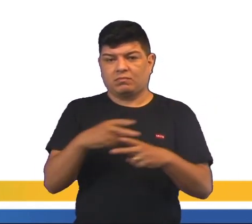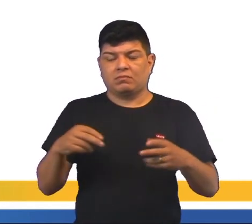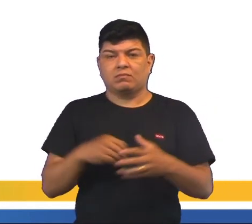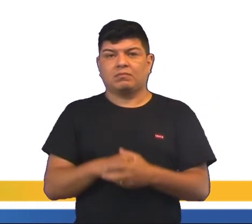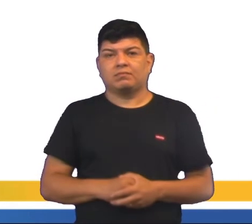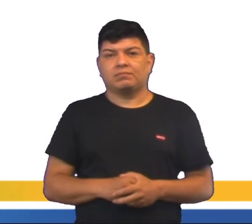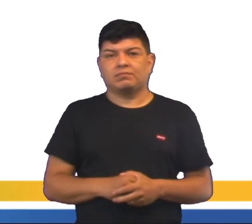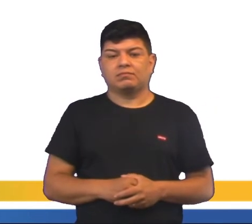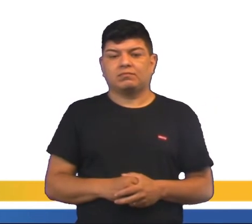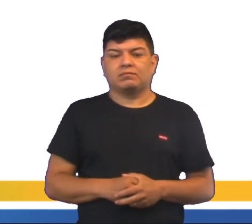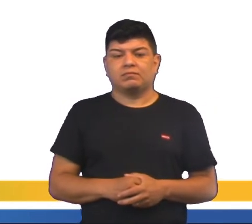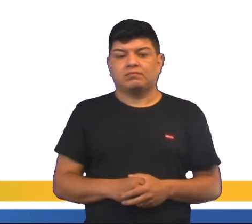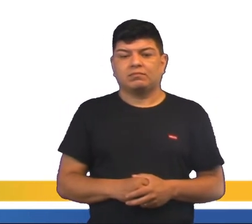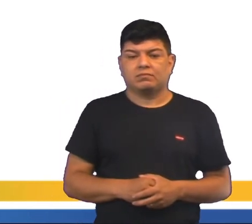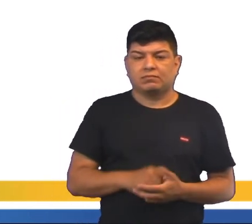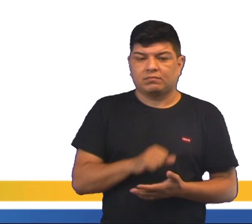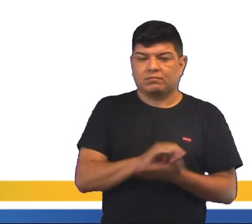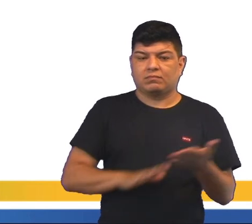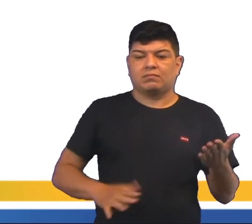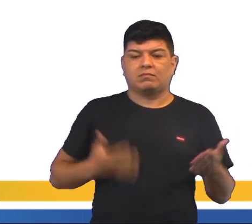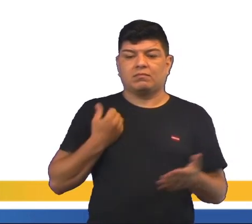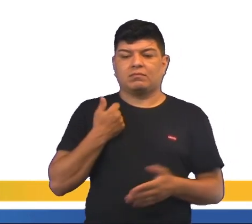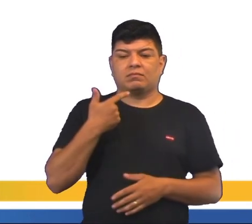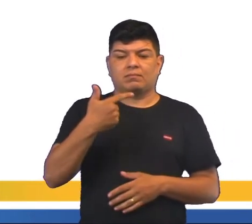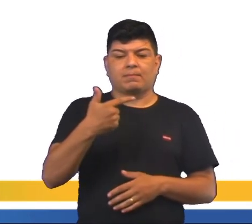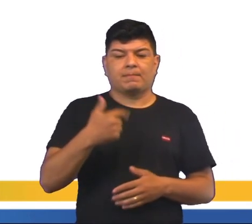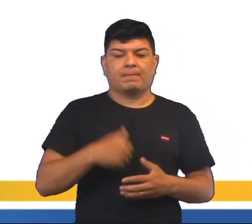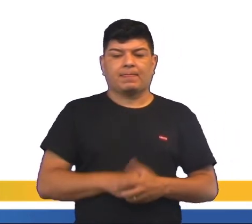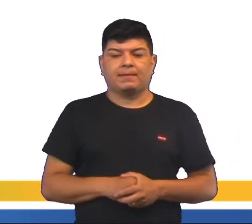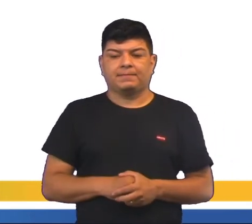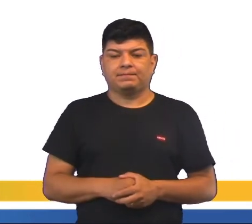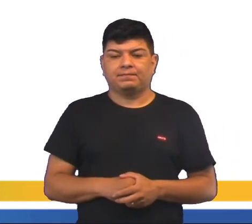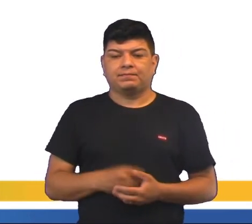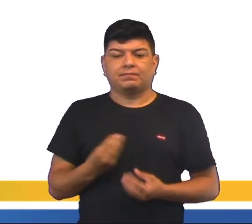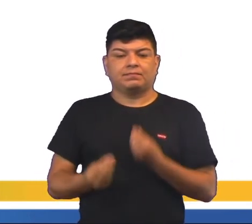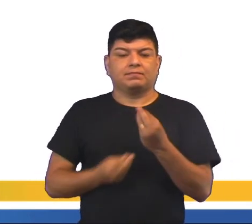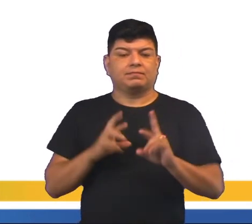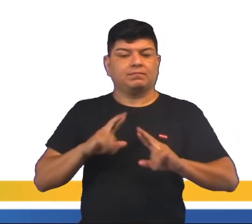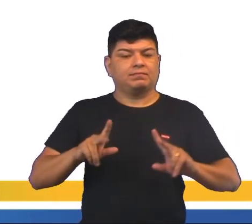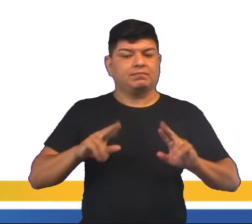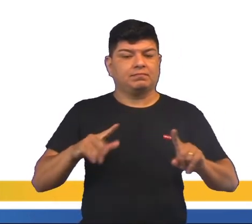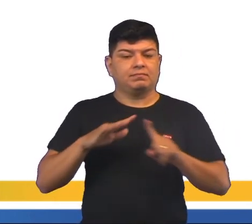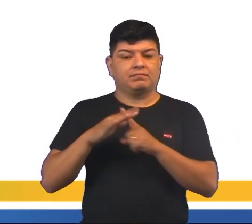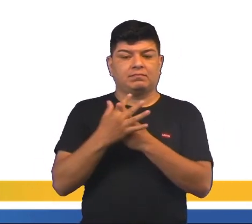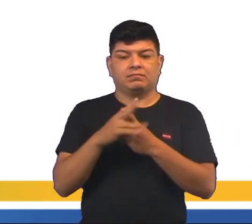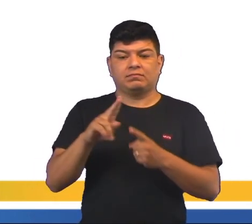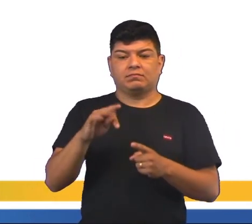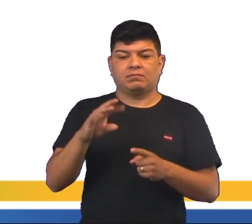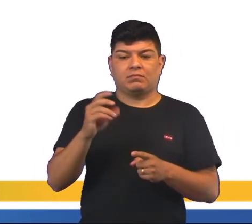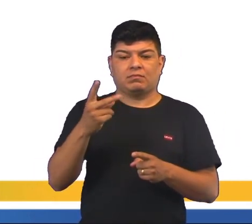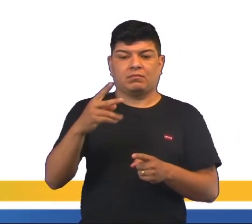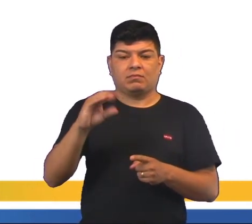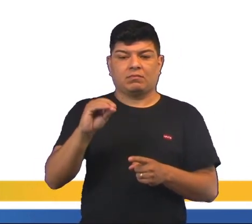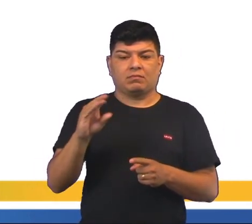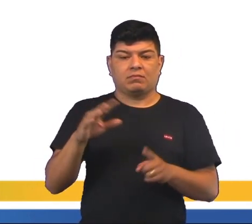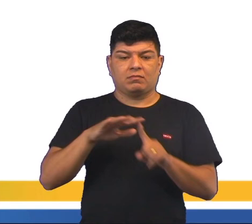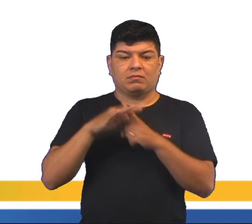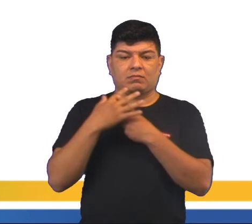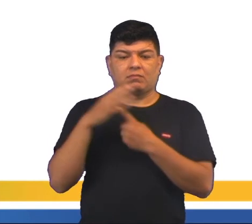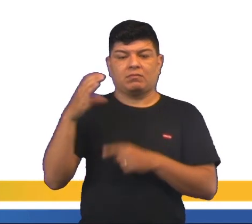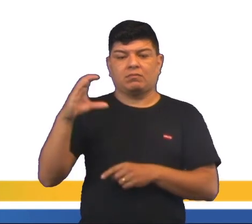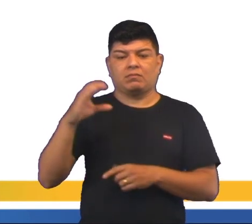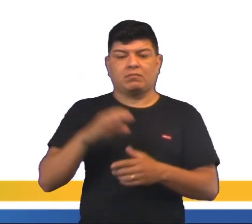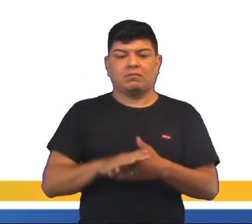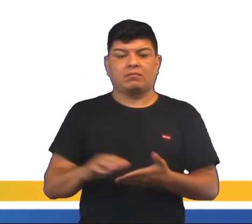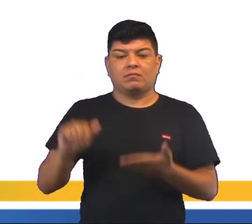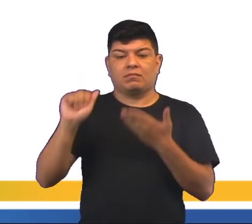produção. Vamos aí a outra questão. Como podemos diferenciar o socialismo utópico do socialismo